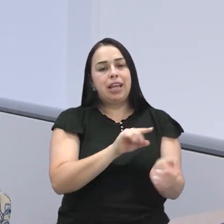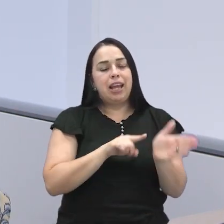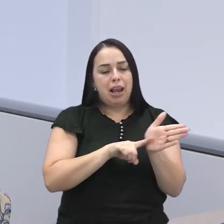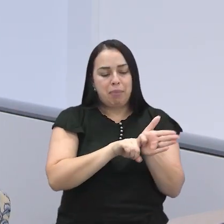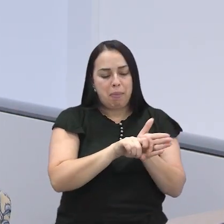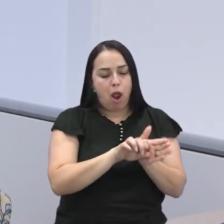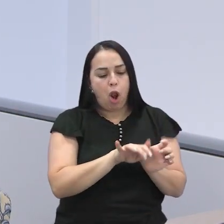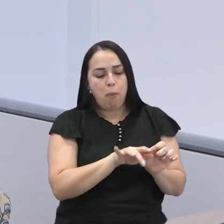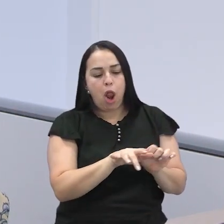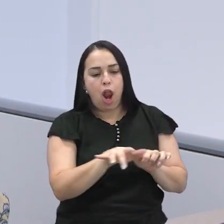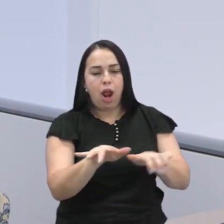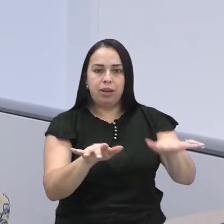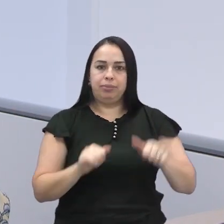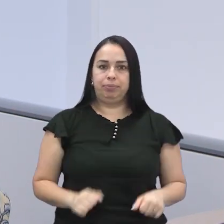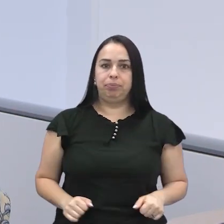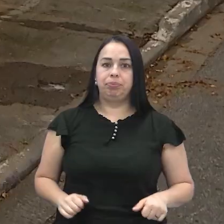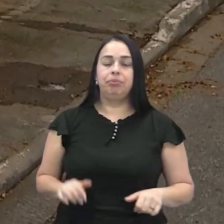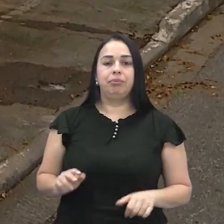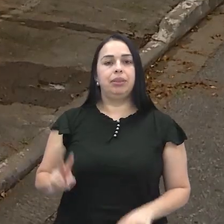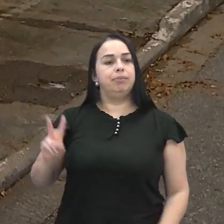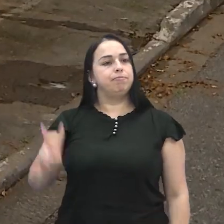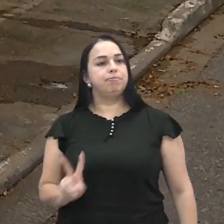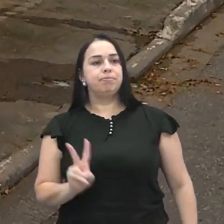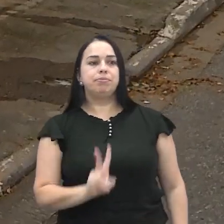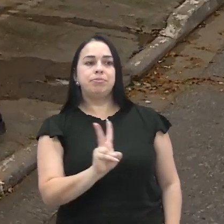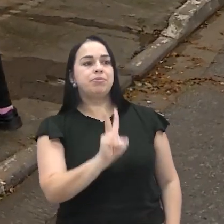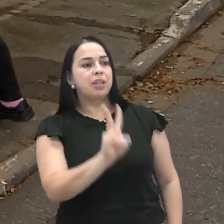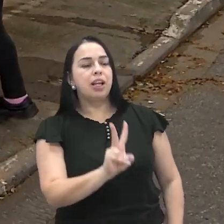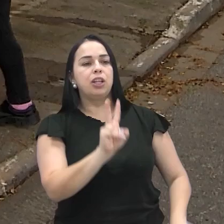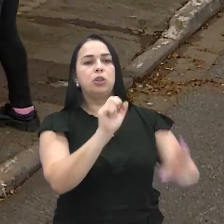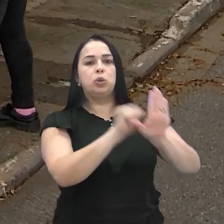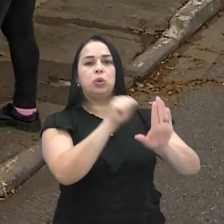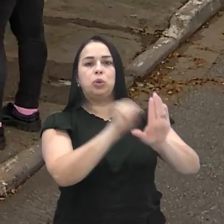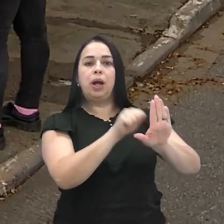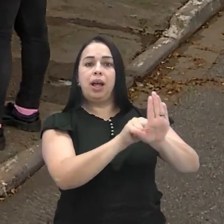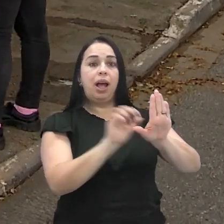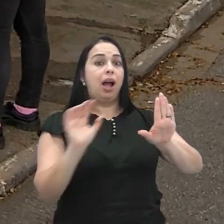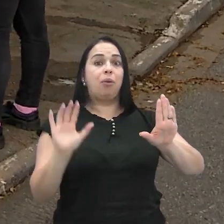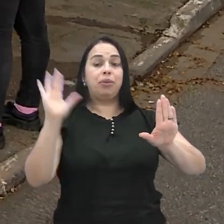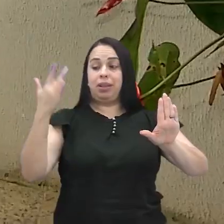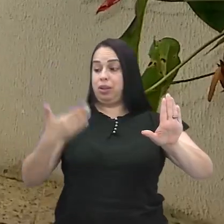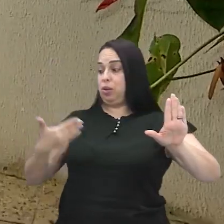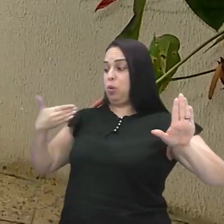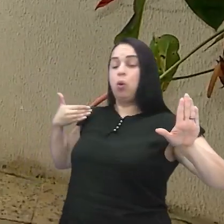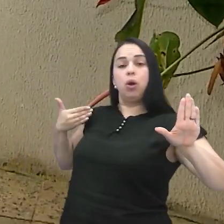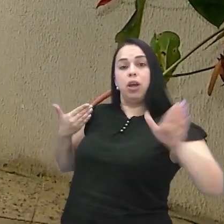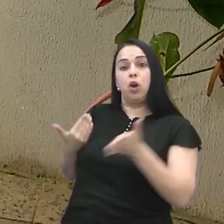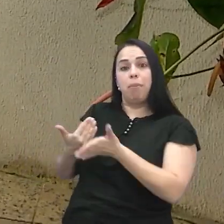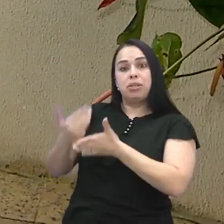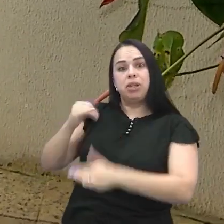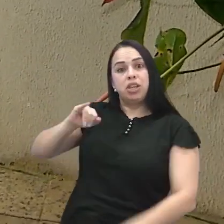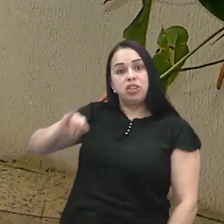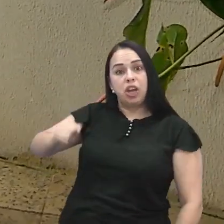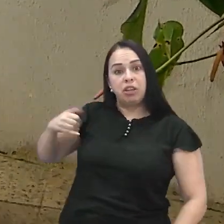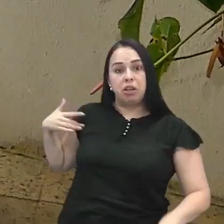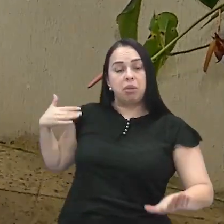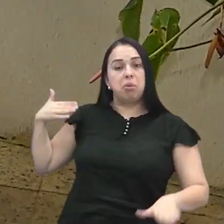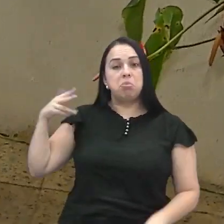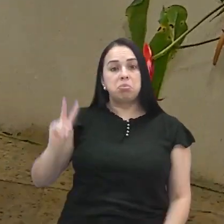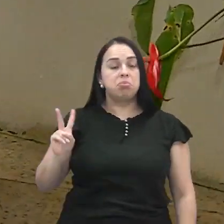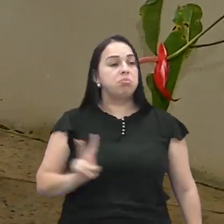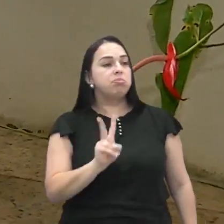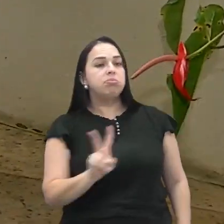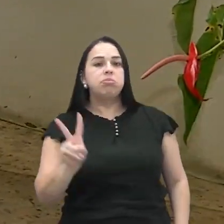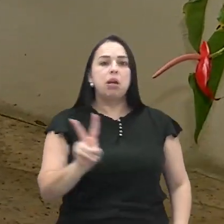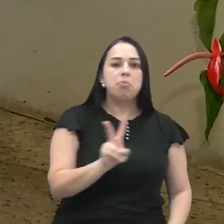se reproduz, O trabalho casa a casa acontece desde janeiro. Os agentes de combate a endemias estão